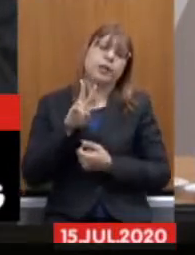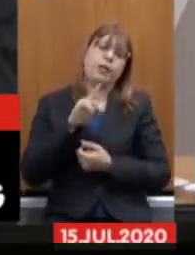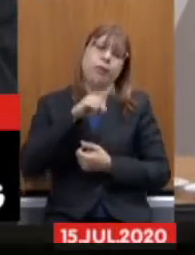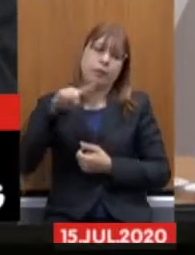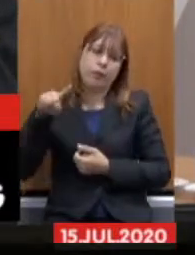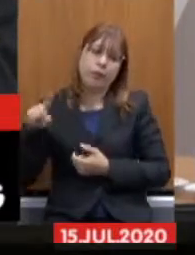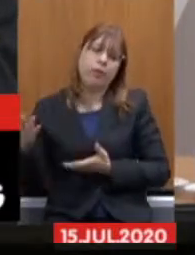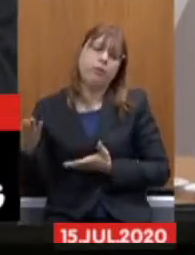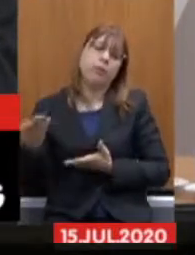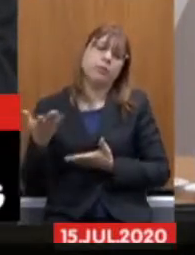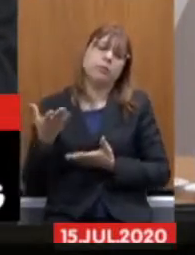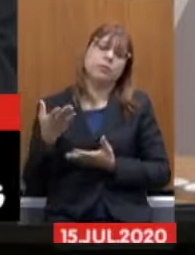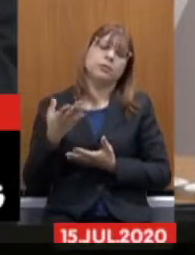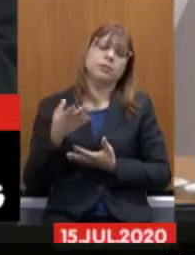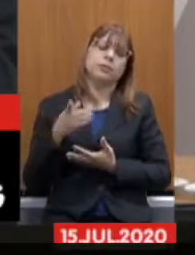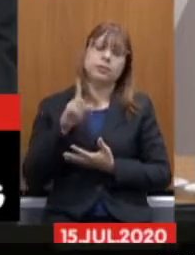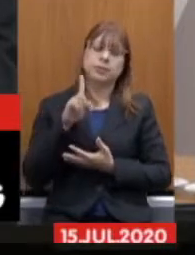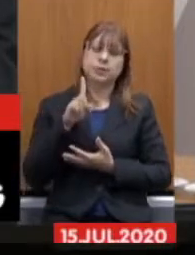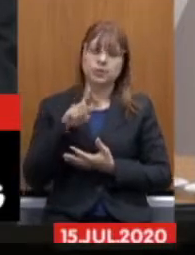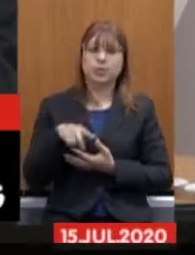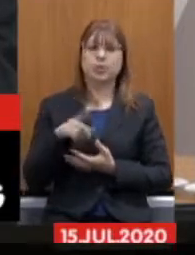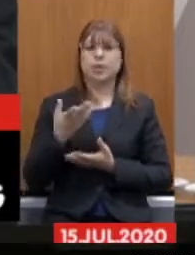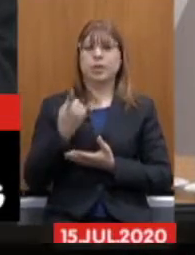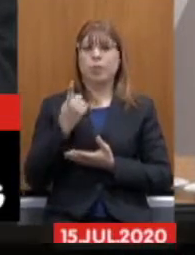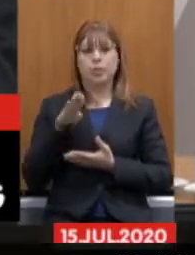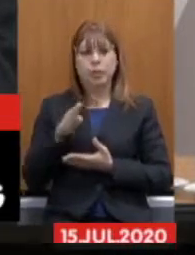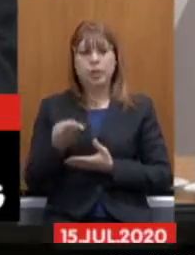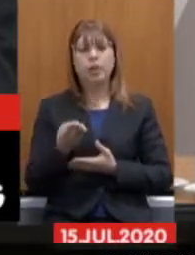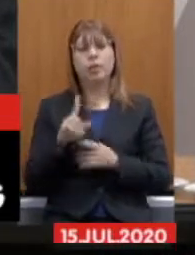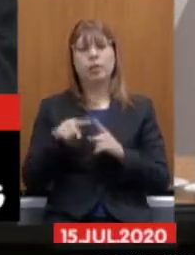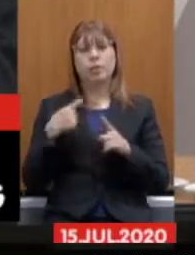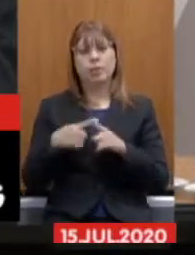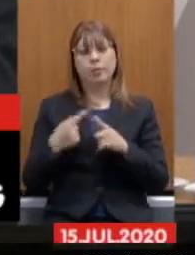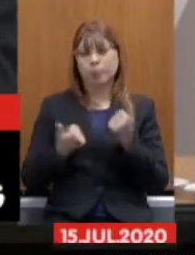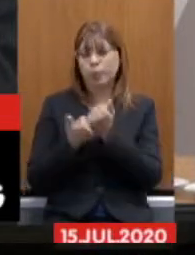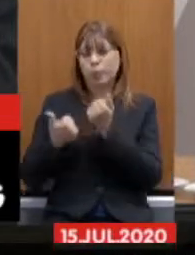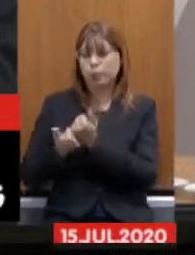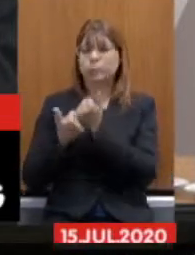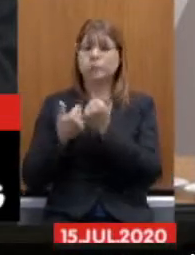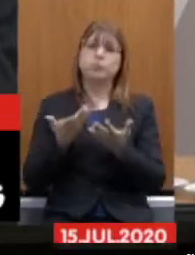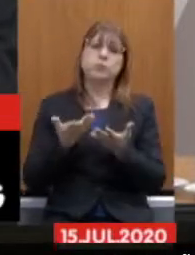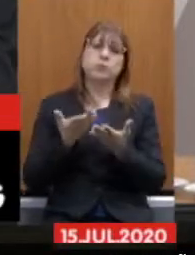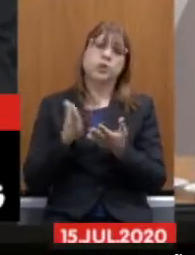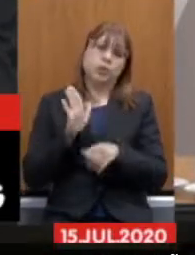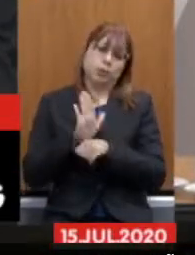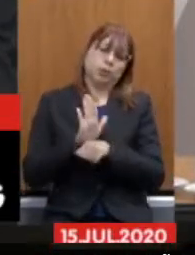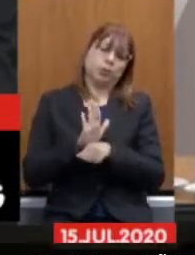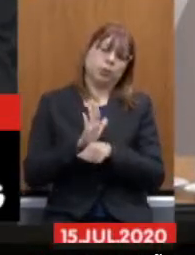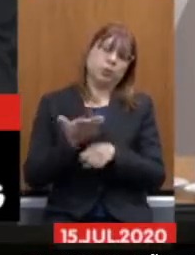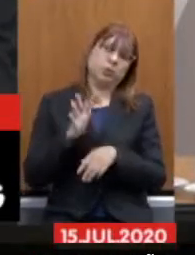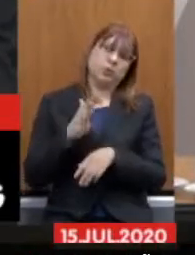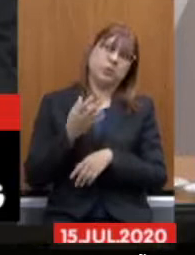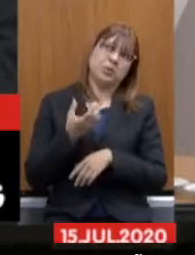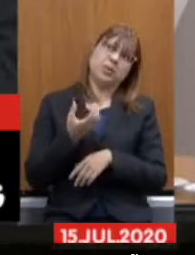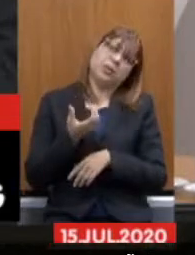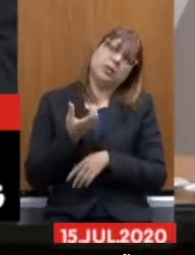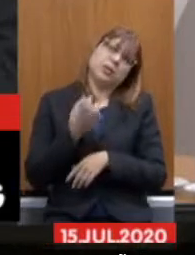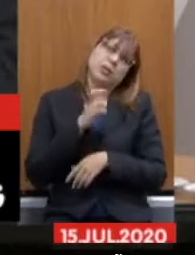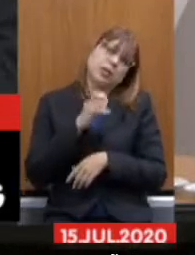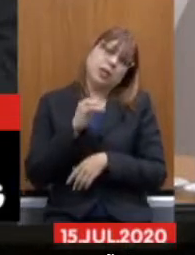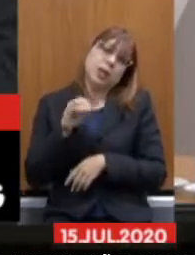milhões da ajuda do governo federal só na receita própria ali mas esses aportes tá dando uma folga aí no governo eles cerca de meio bilhão